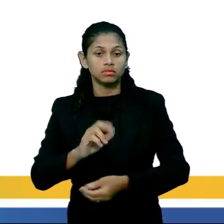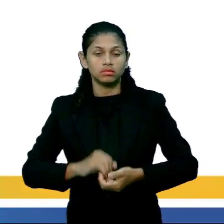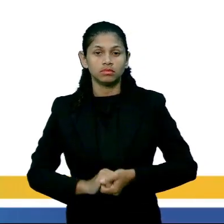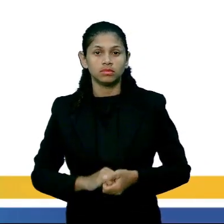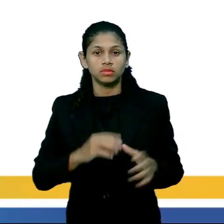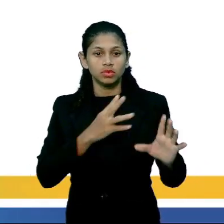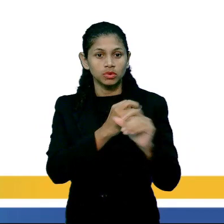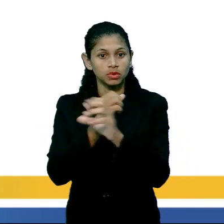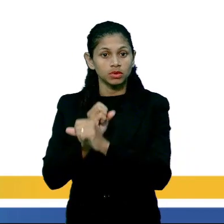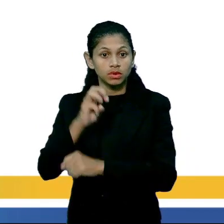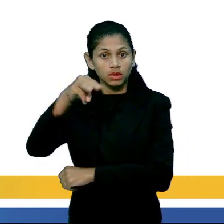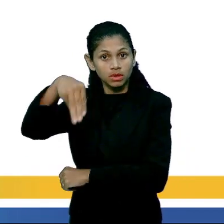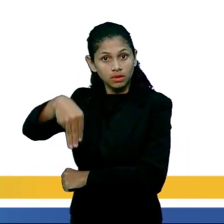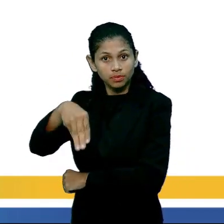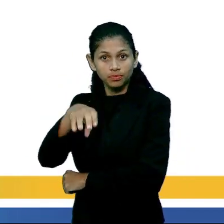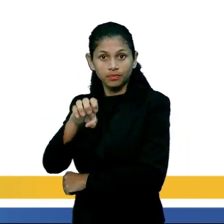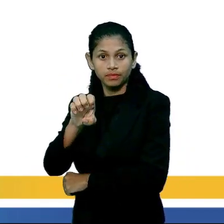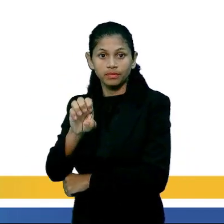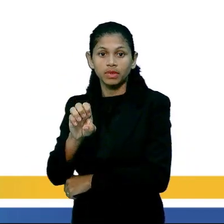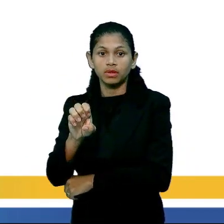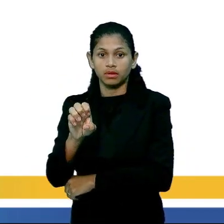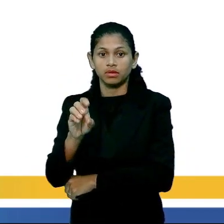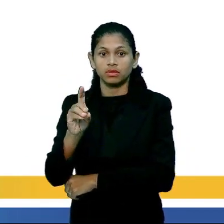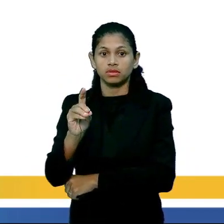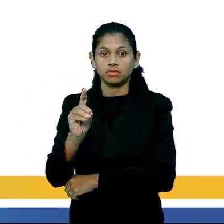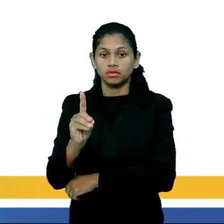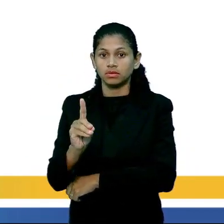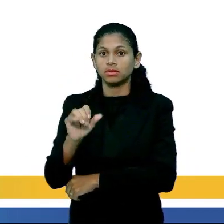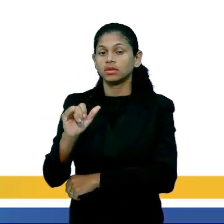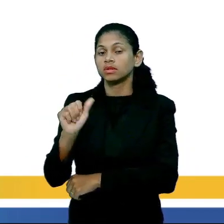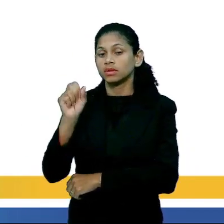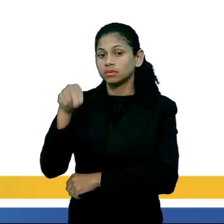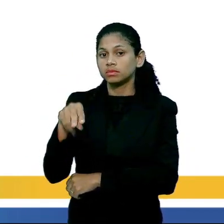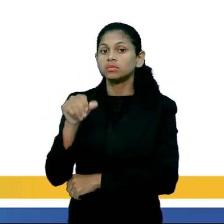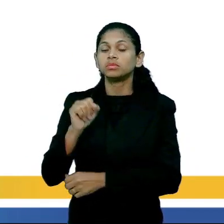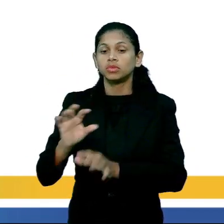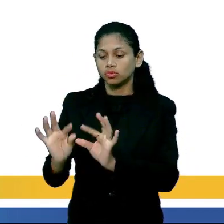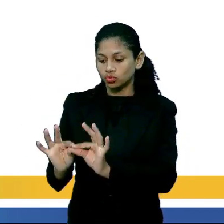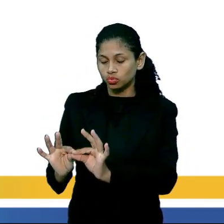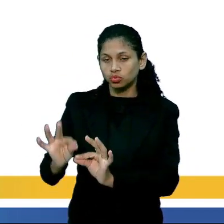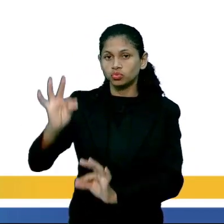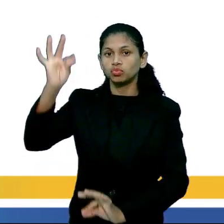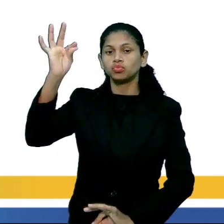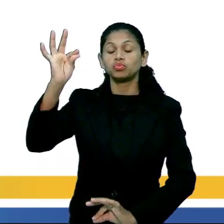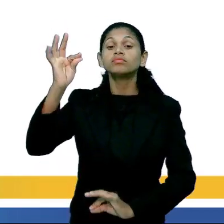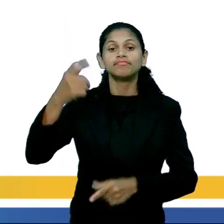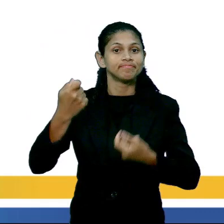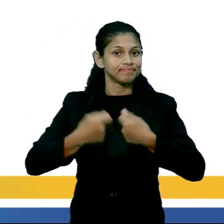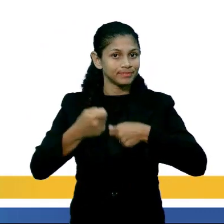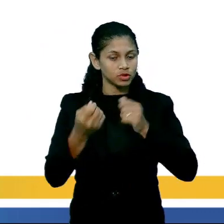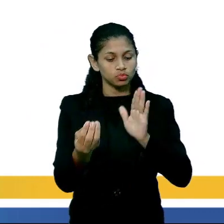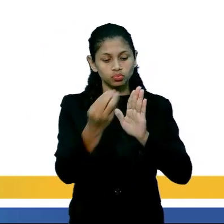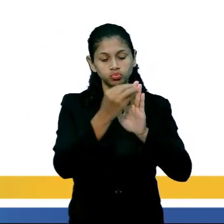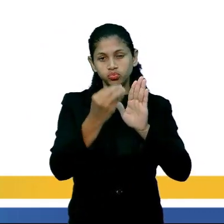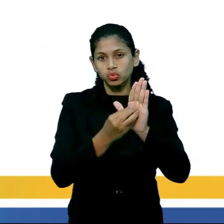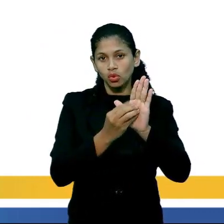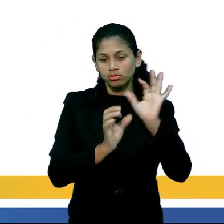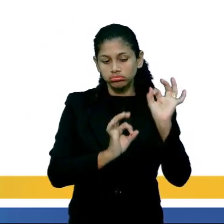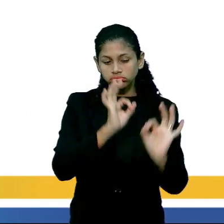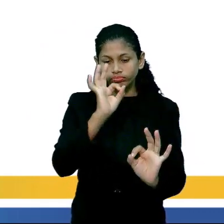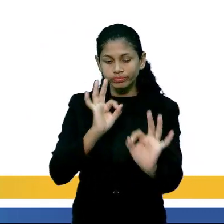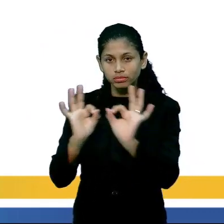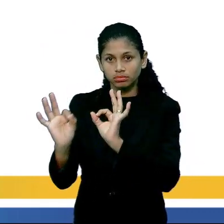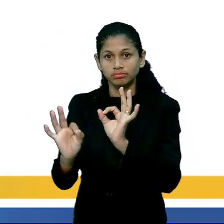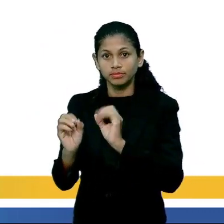calculando a mediana das alturas temos que colocar os dados em ordem e